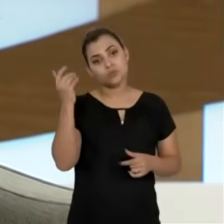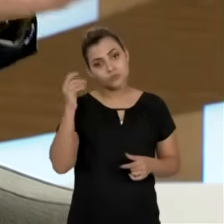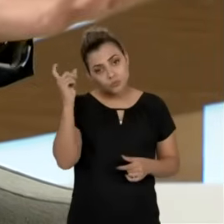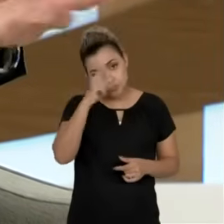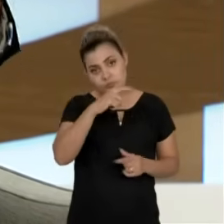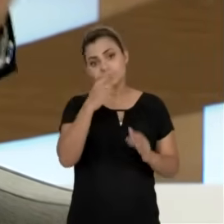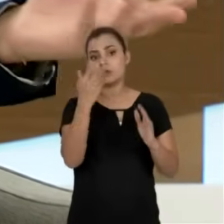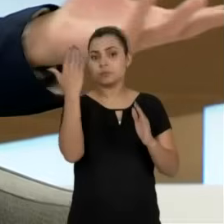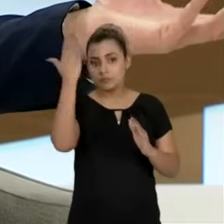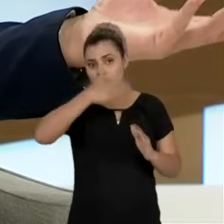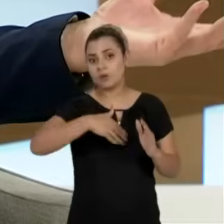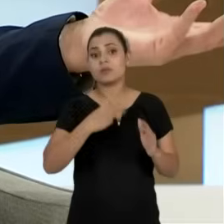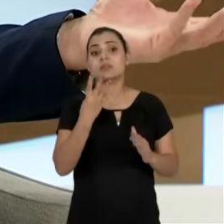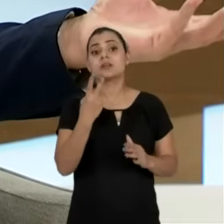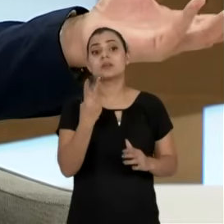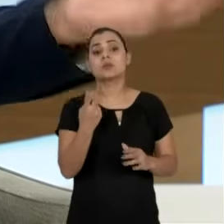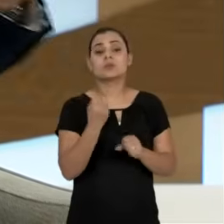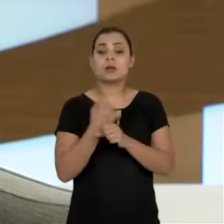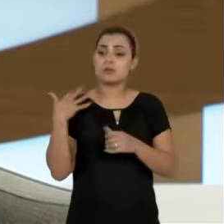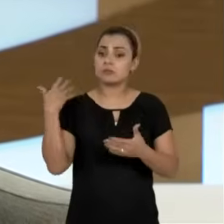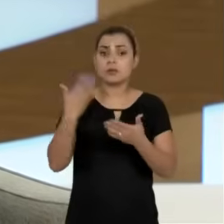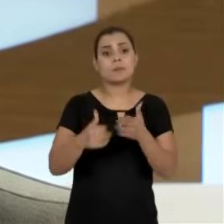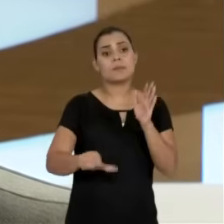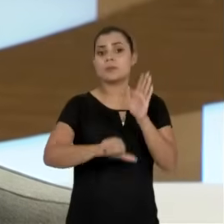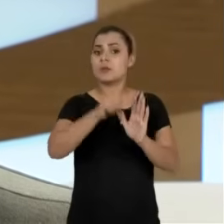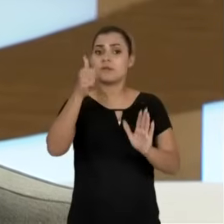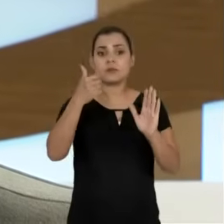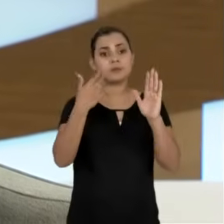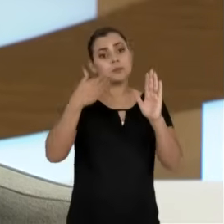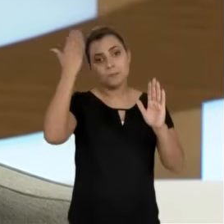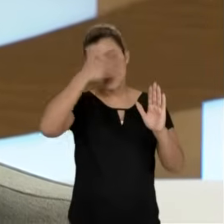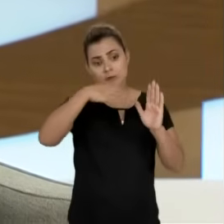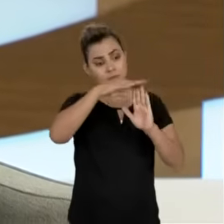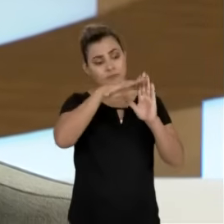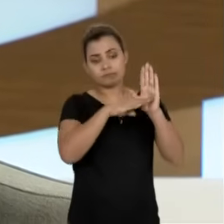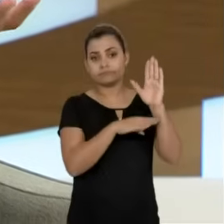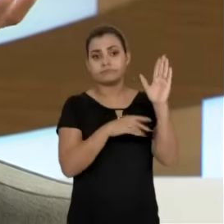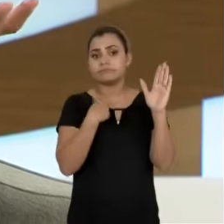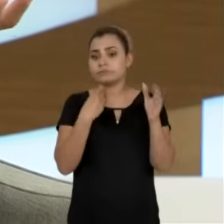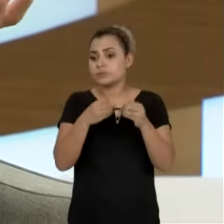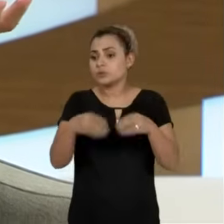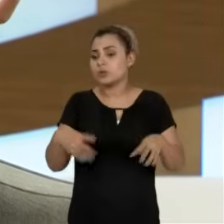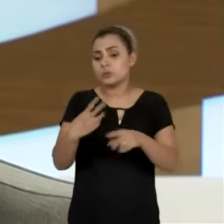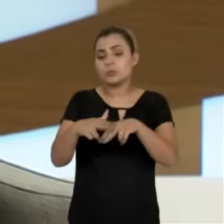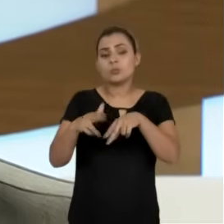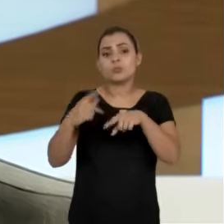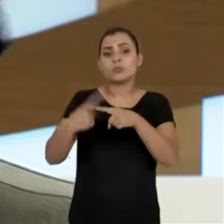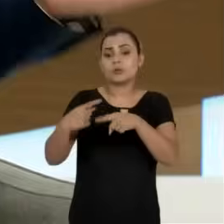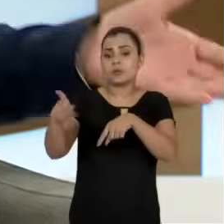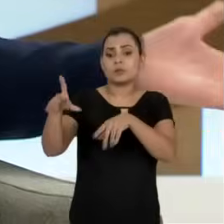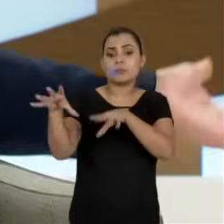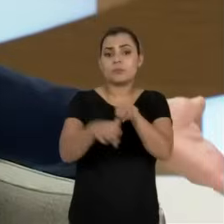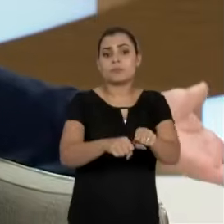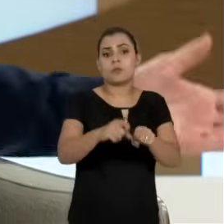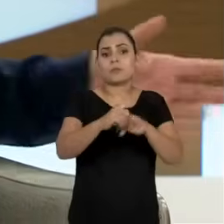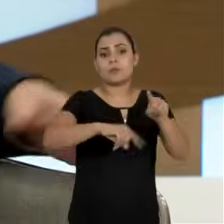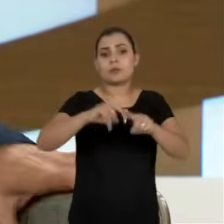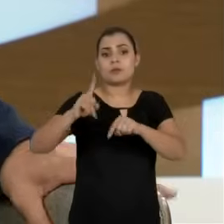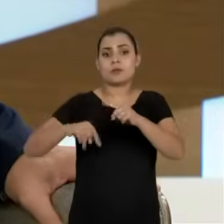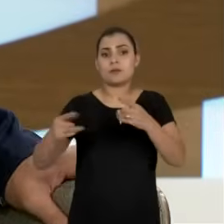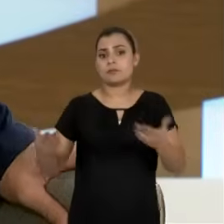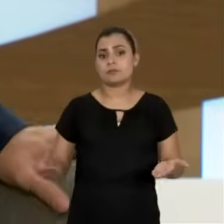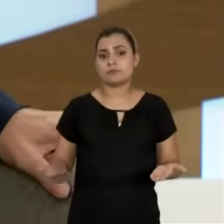né? Pela primeira vez em 32 anos, nós vamos ter a nossa prestação de contas prejudicada justamente por quem devia fiscalizar,